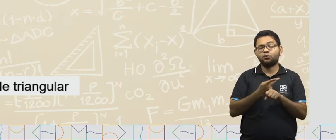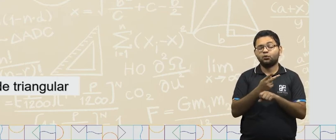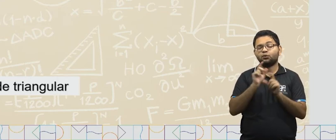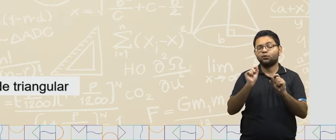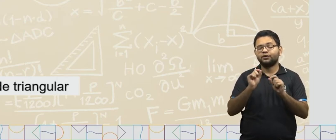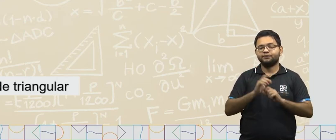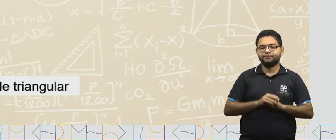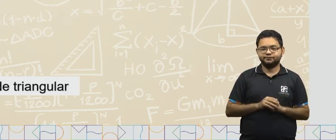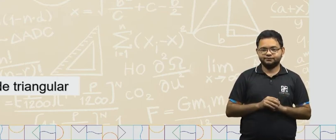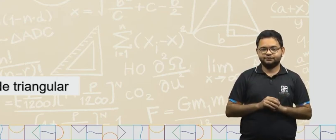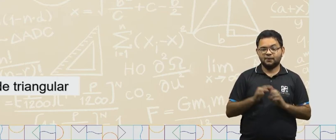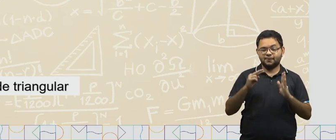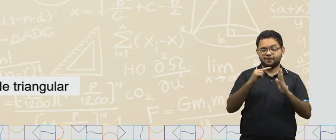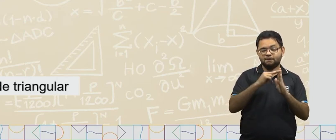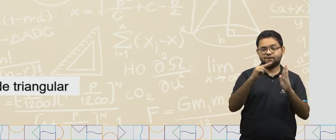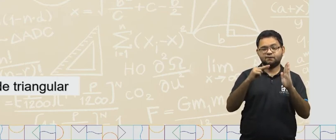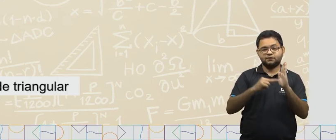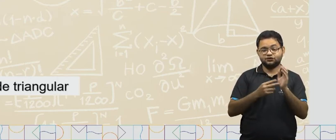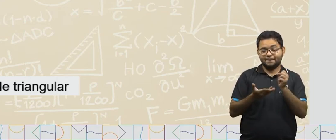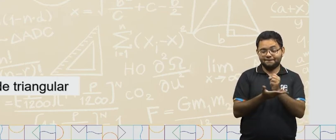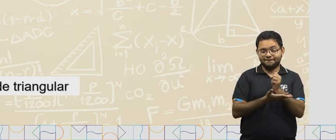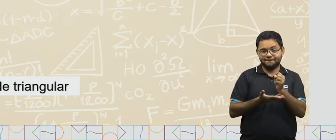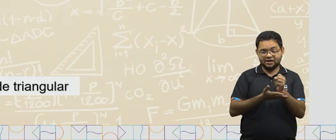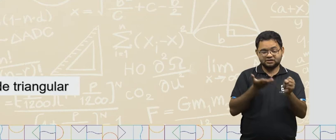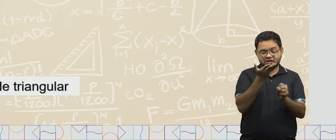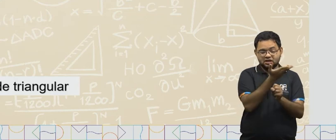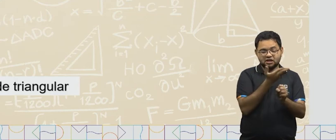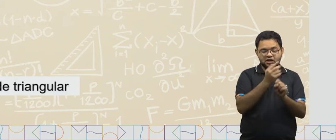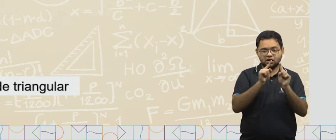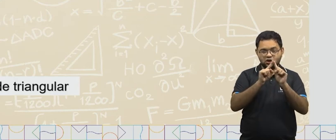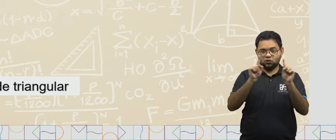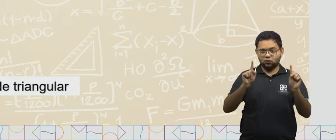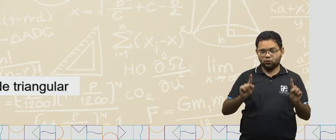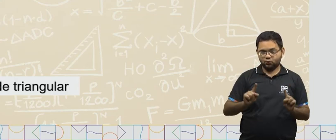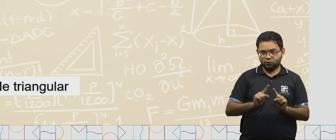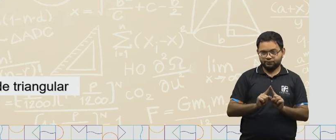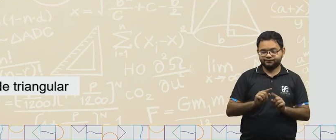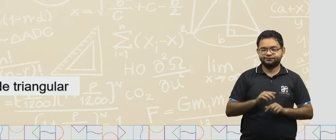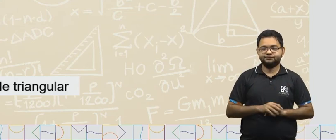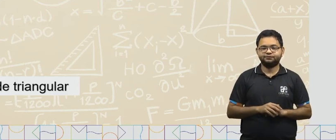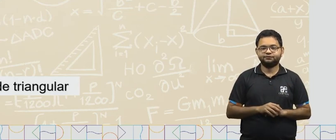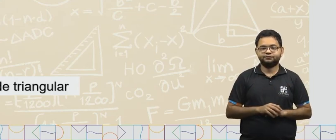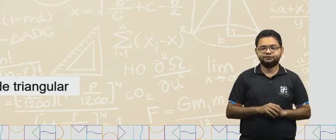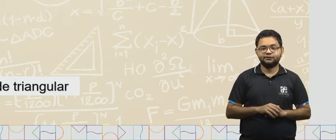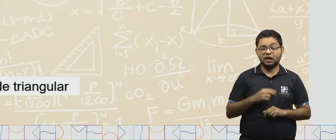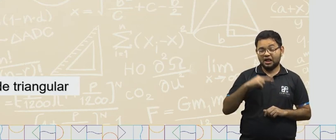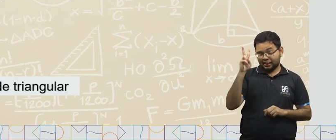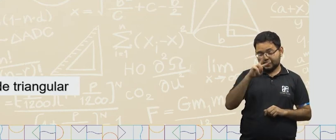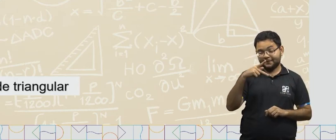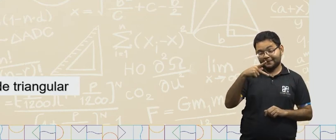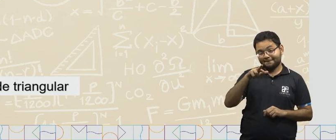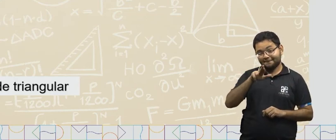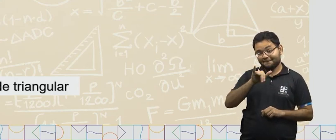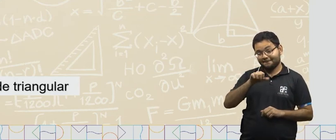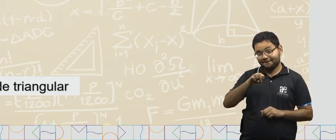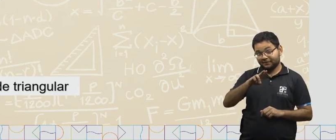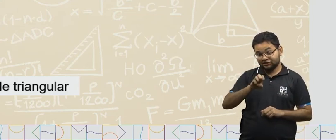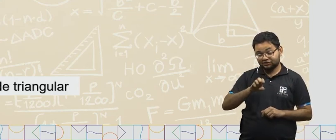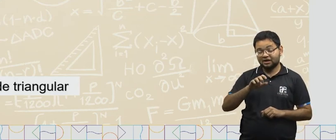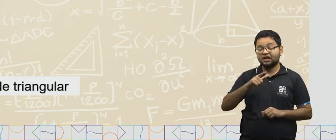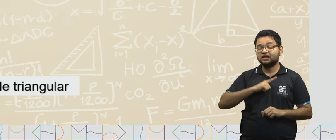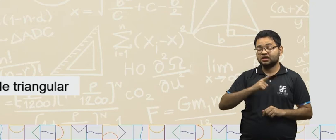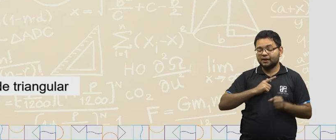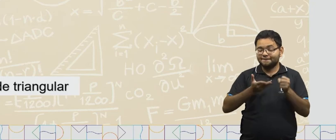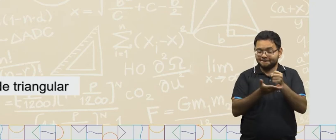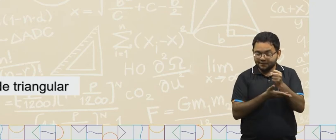agora um prisma quadrangular. Lembrando que prisma tem extremos, a